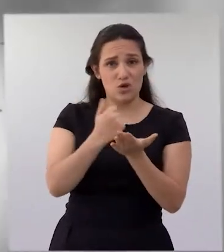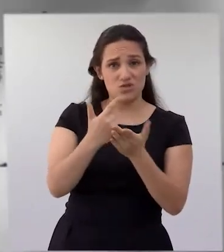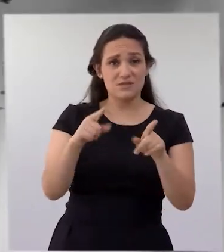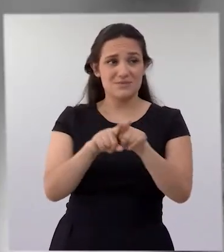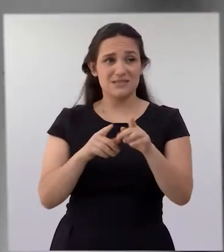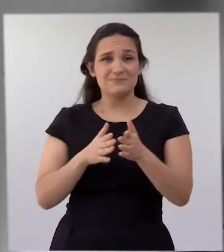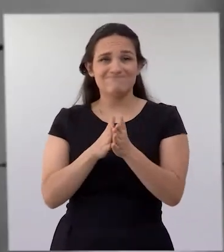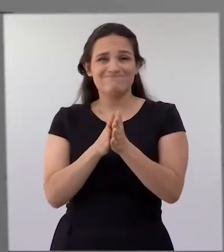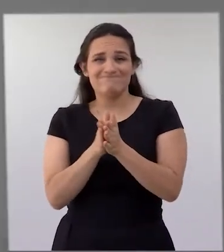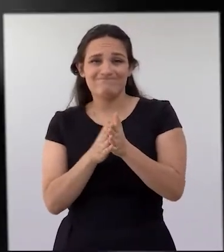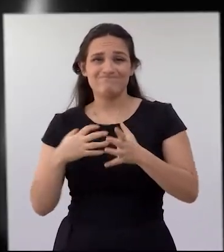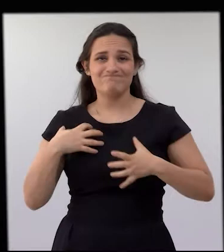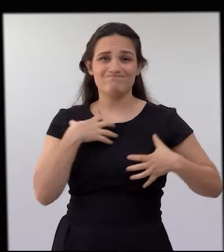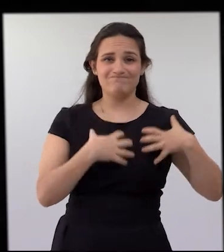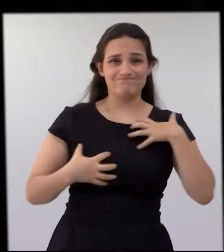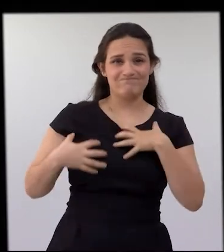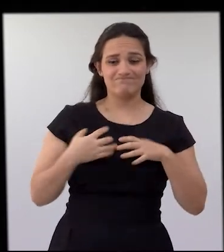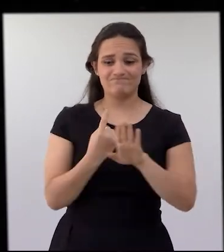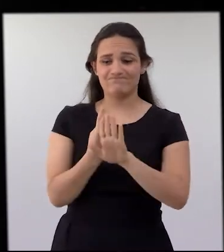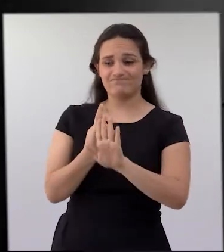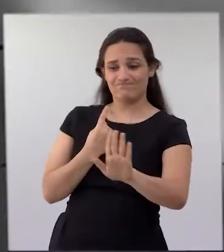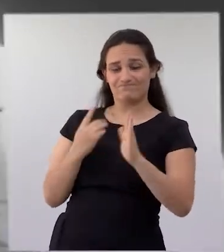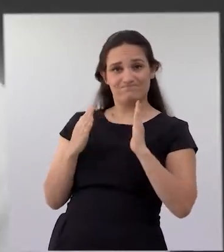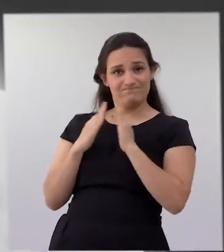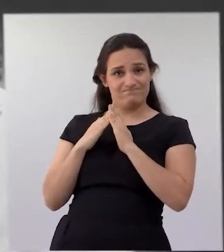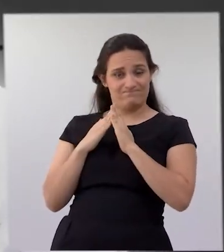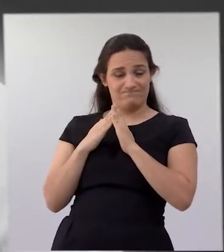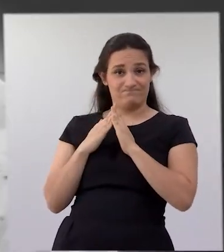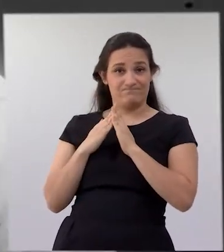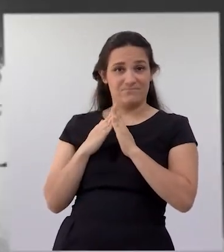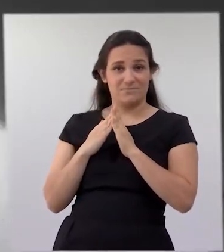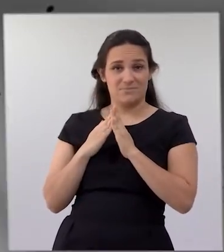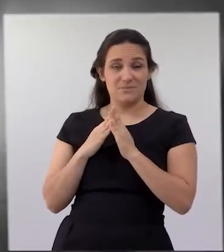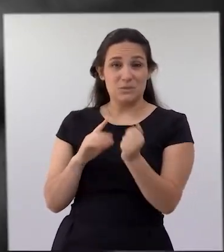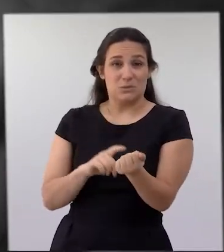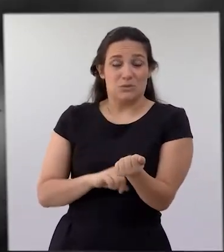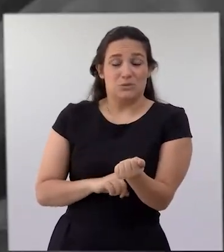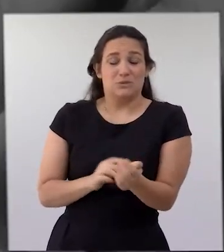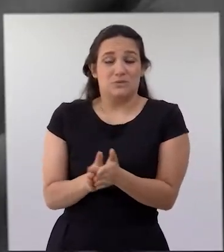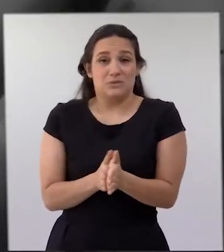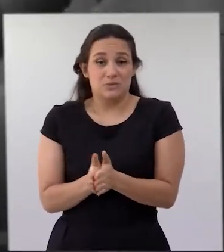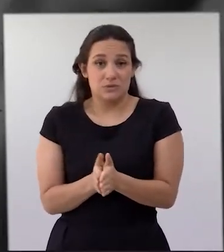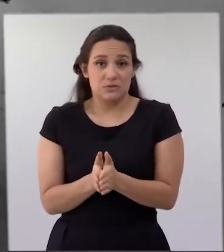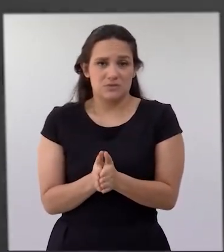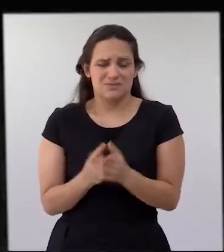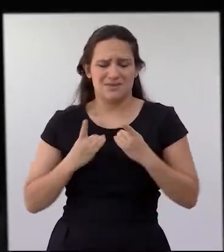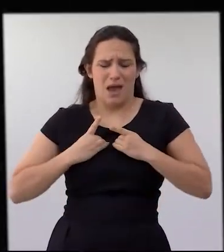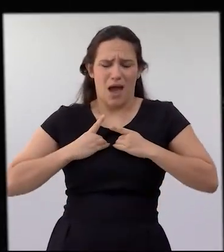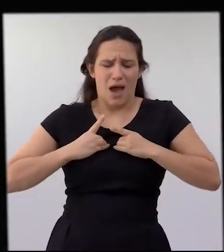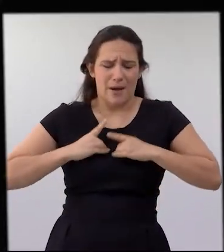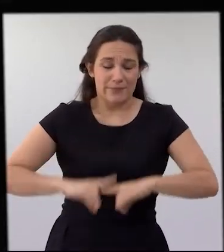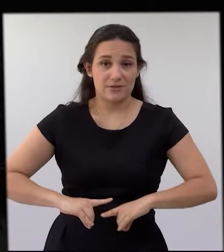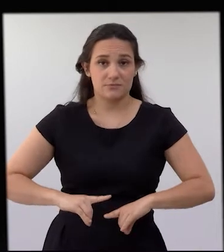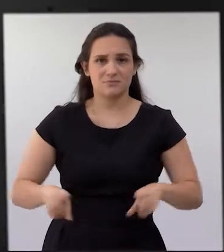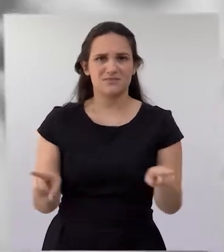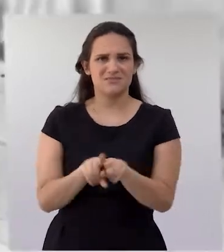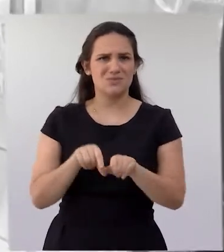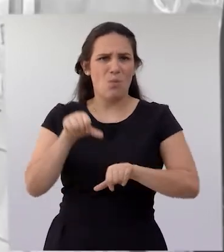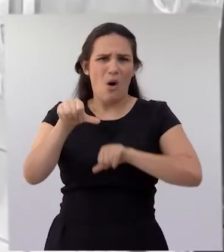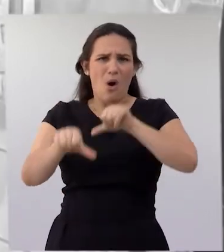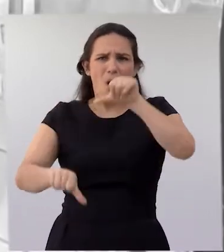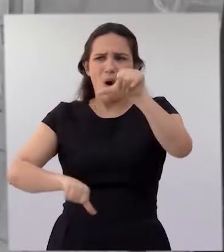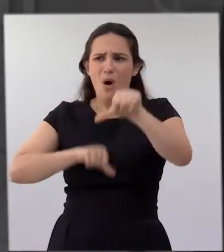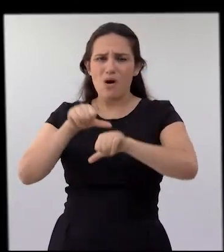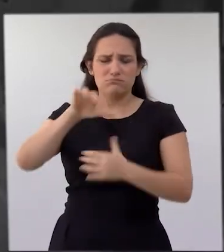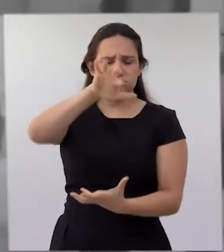A quebra da rotina, a incerteza, o isolamento, a ansiedade, a depressão e